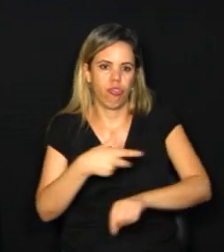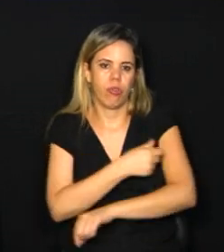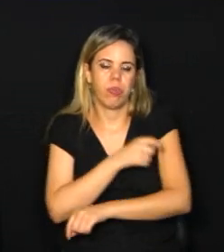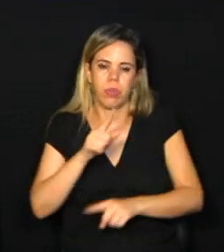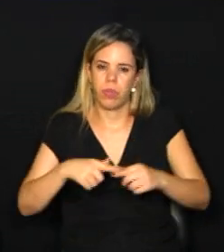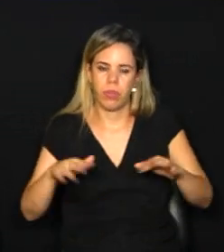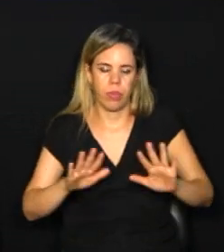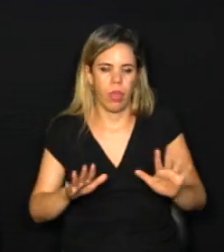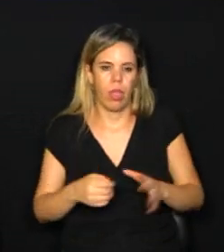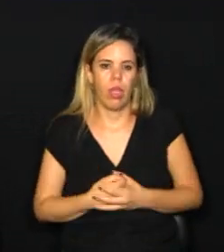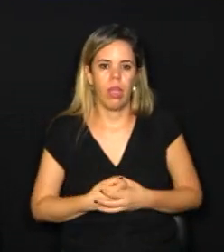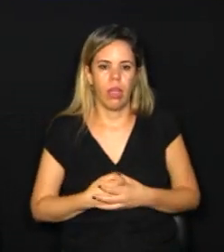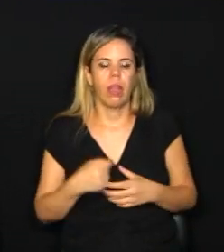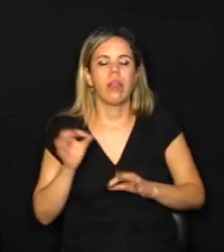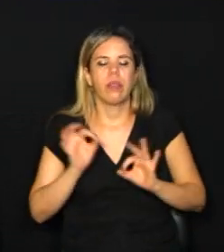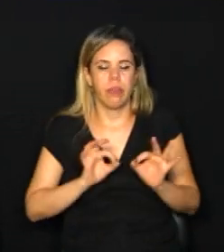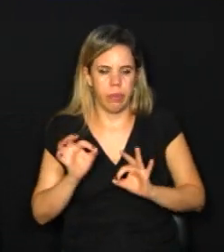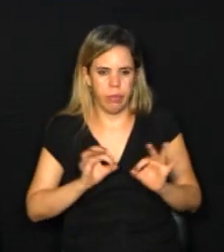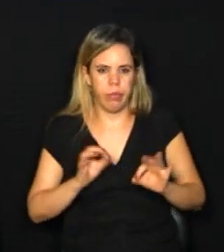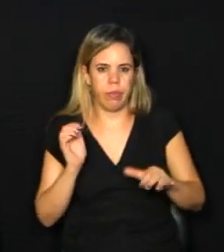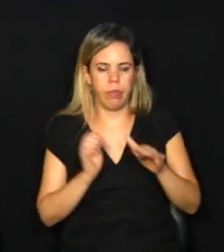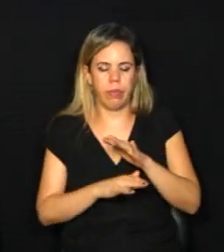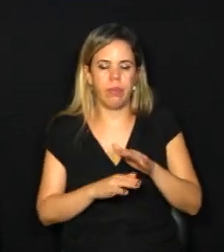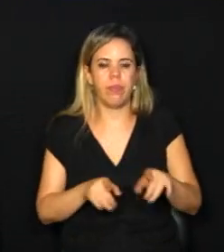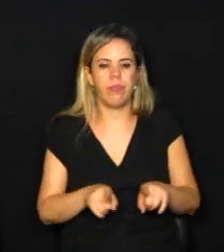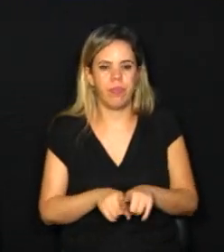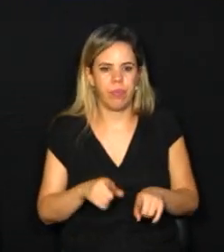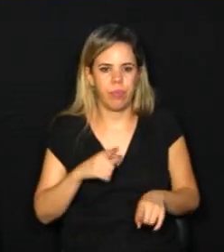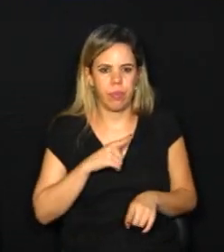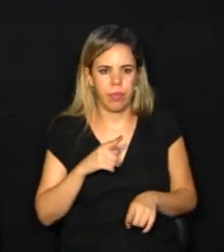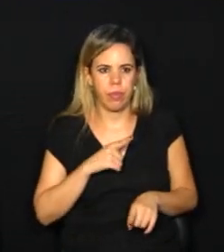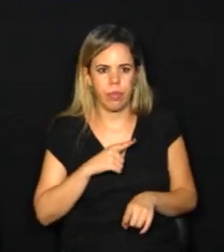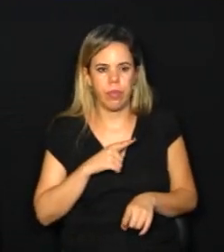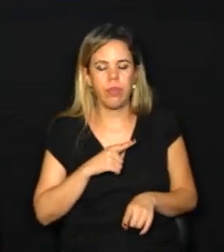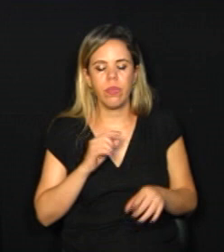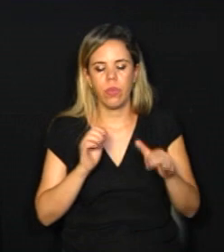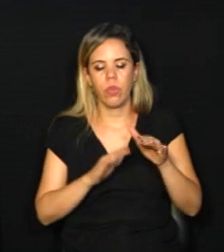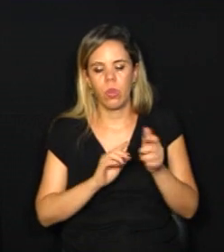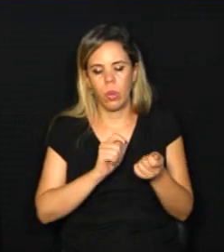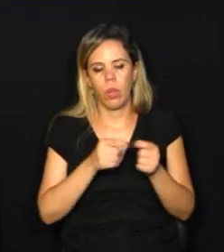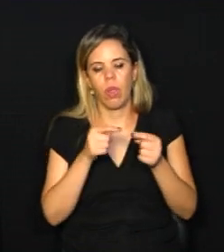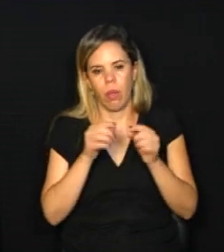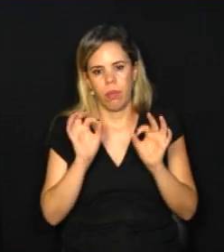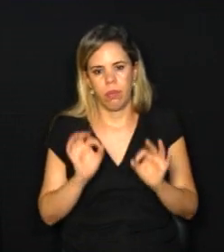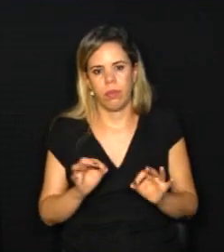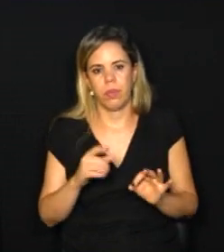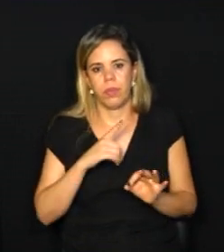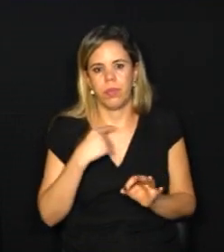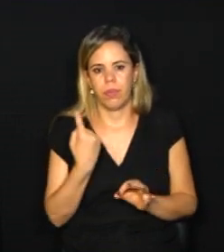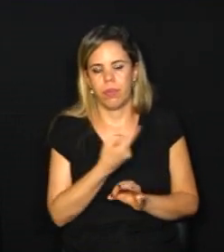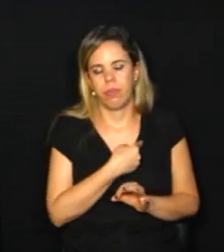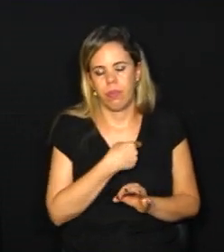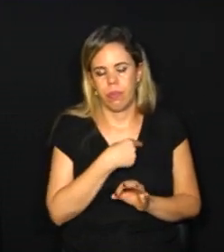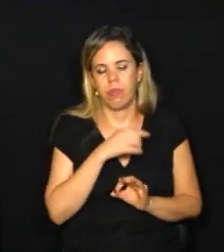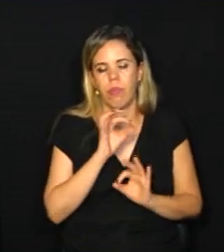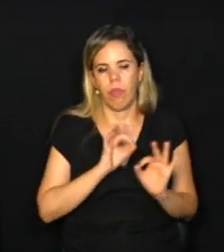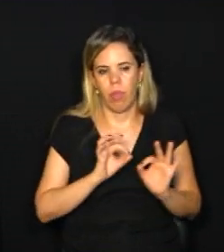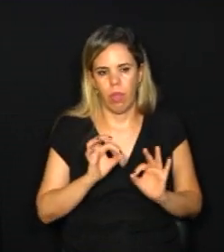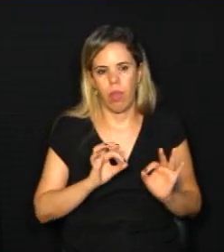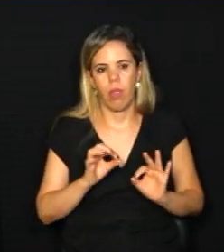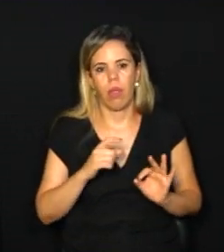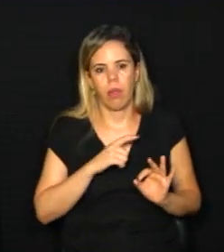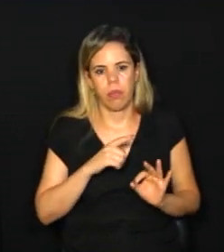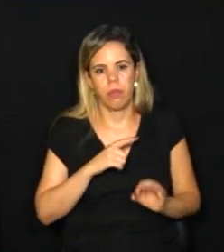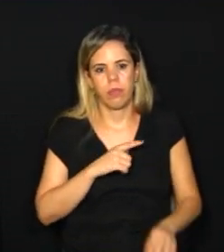né? Mas a gente se preparou. Nós nos preparamos com estoques adequados e nós nos preparamos